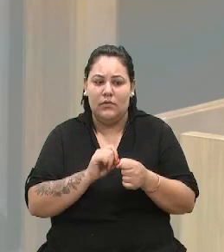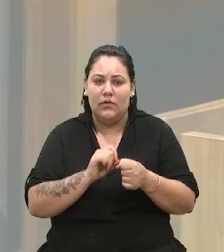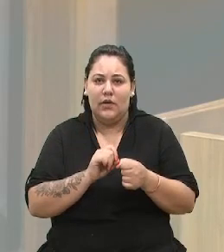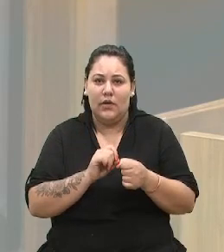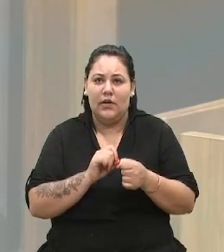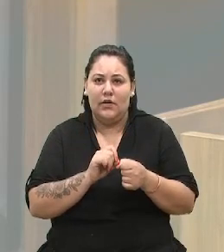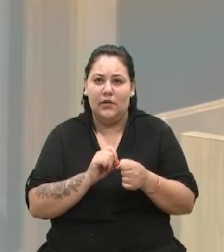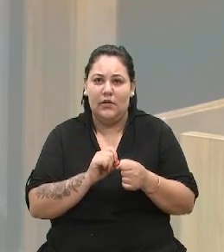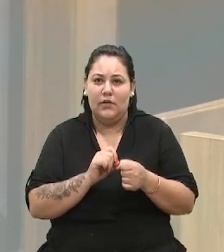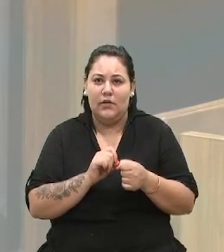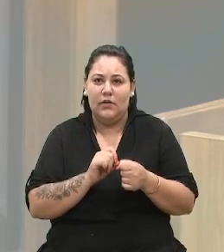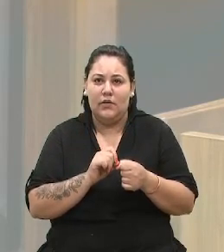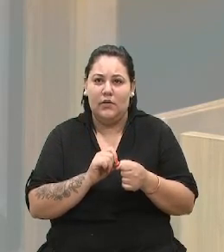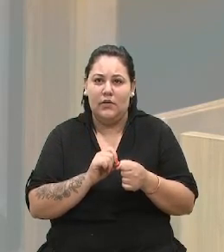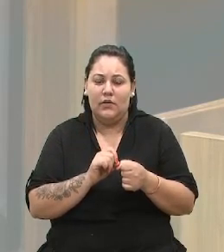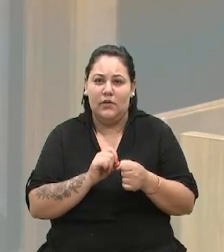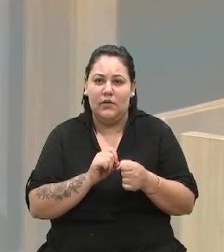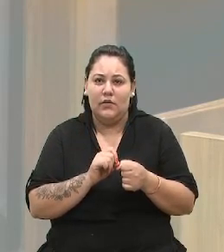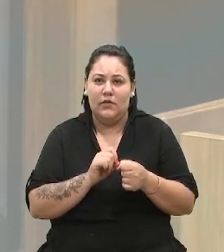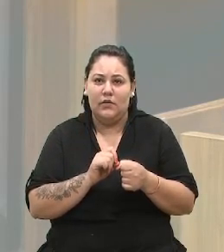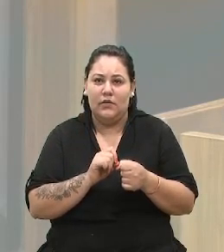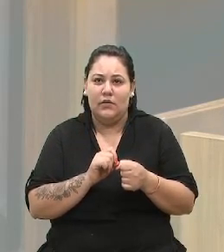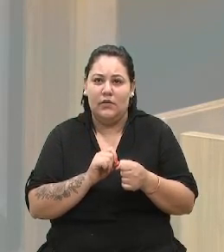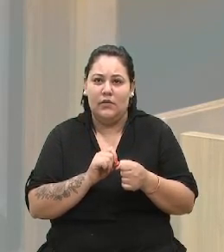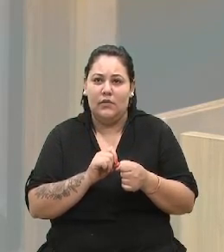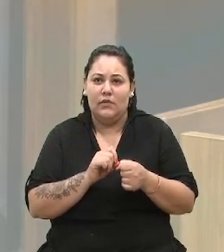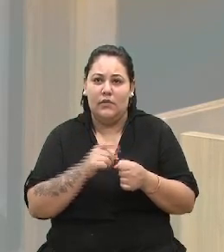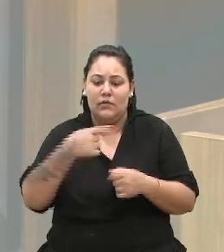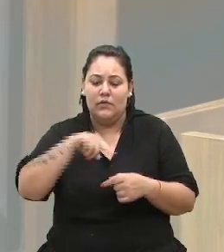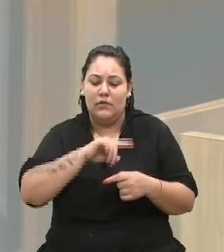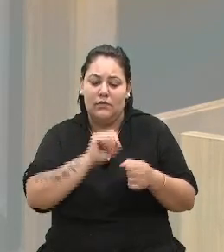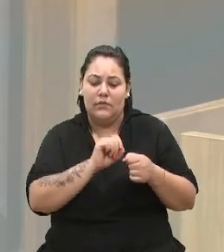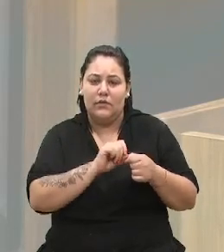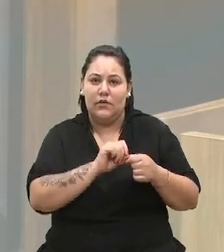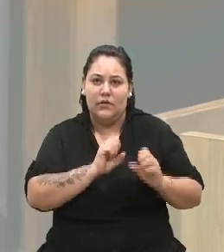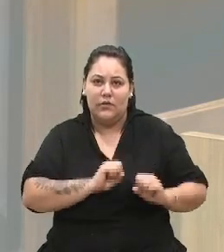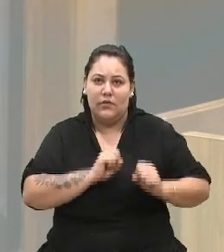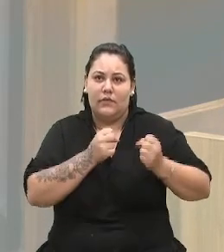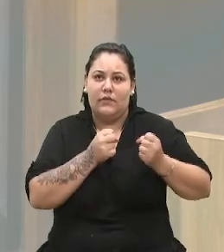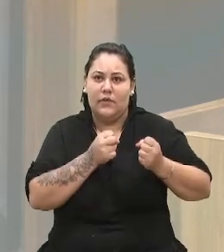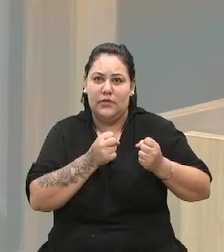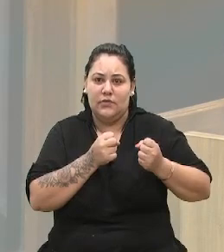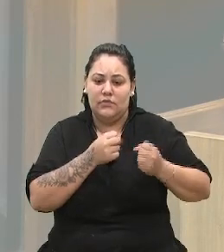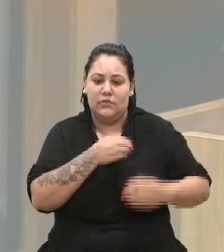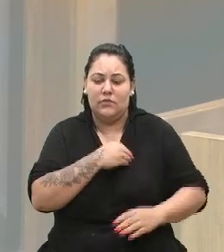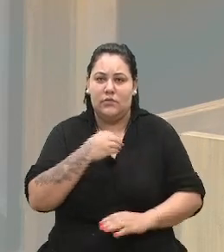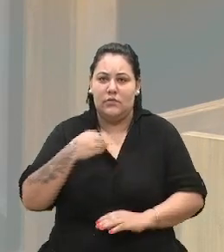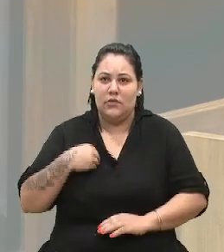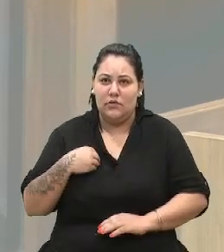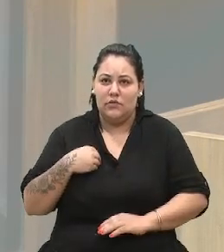um fundamento fático. E nós vamos fazer a defesa da classe médica e nós vamos realmente